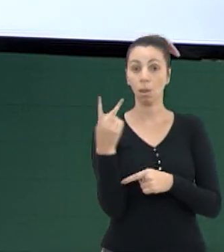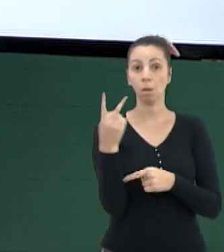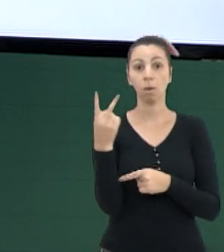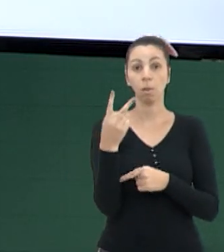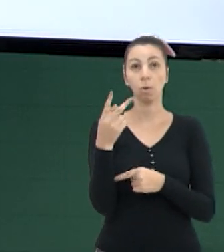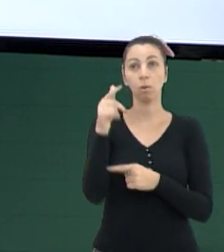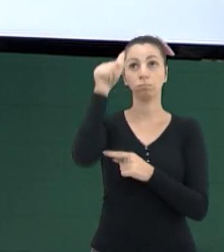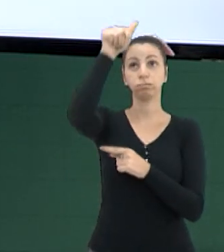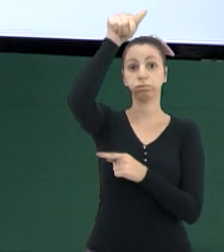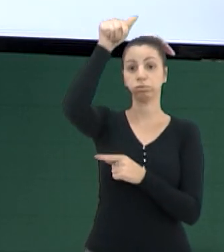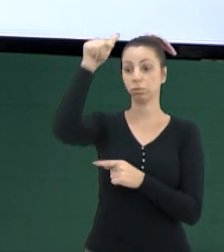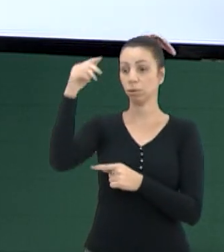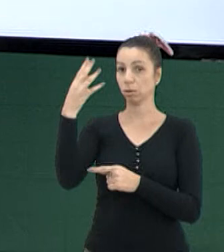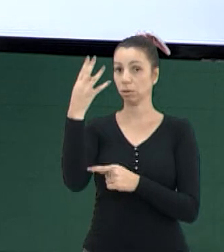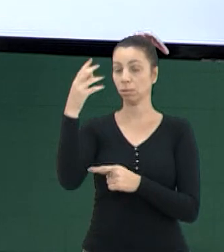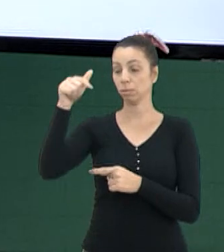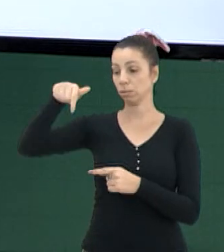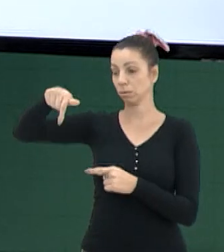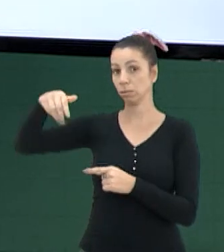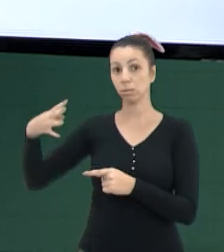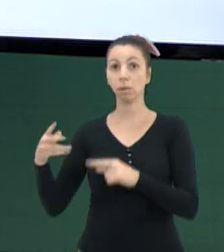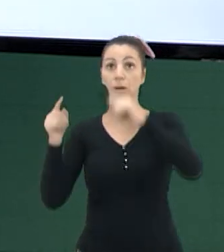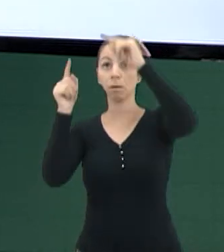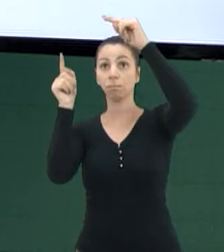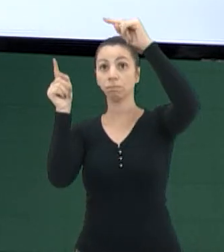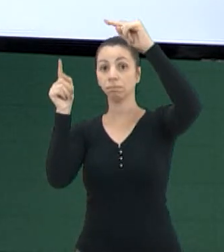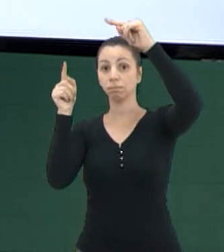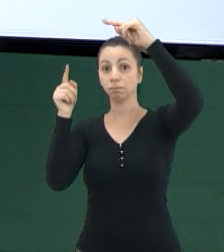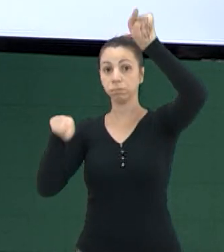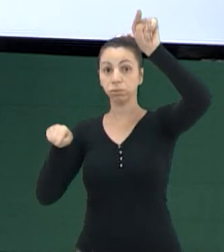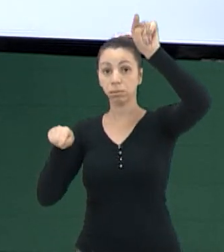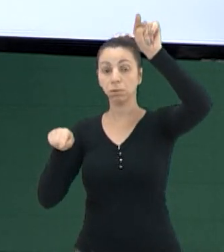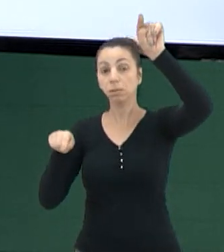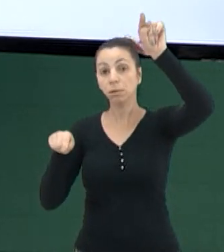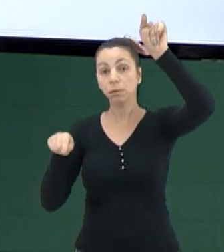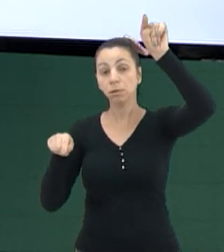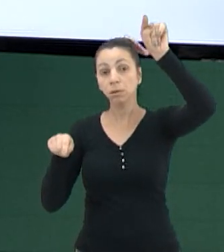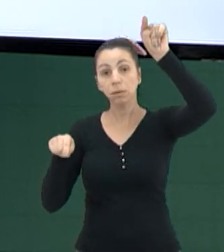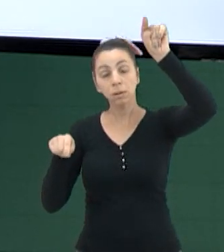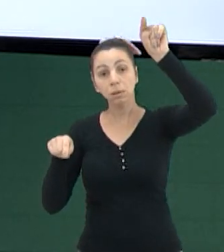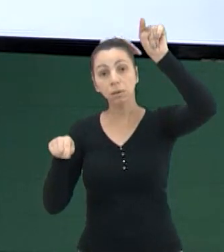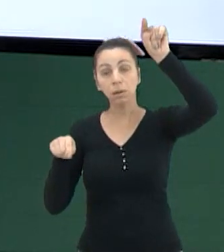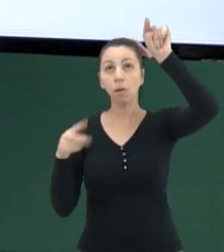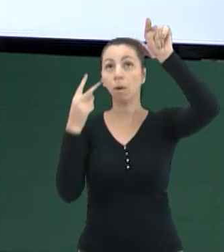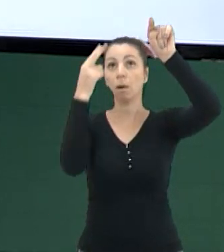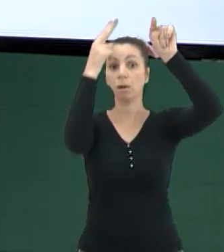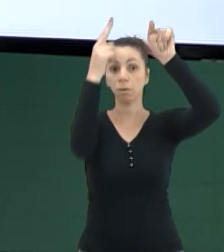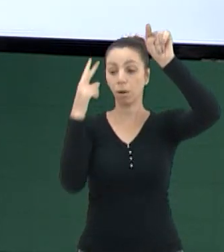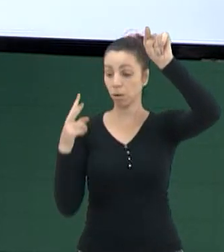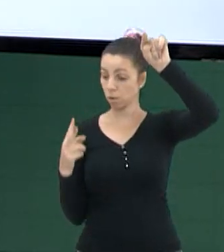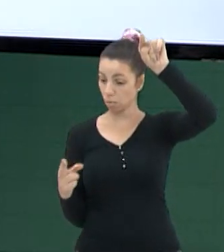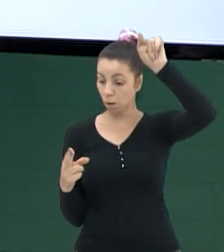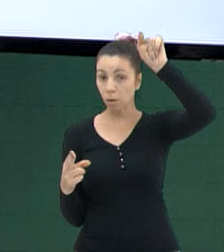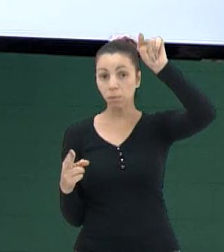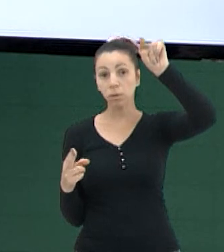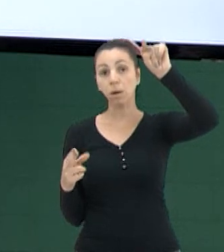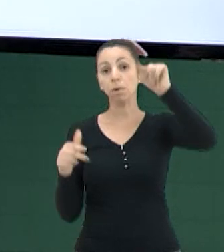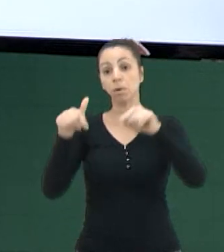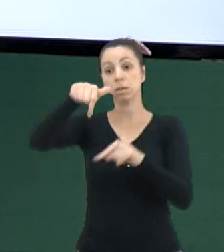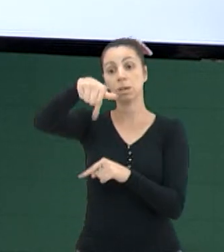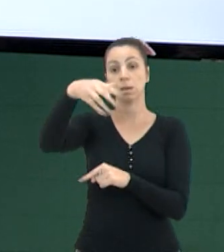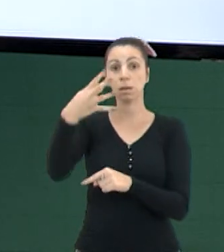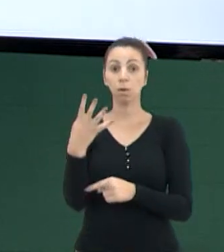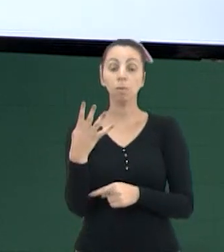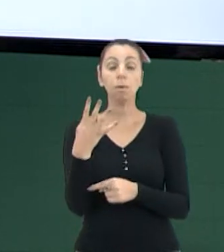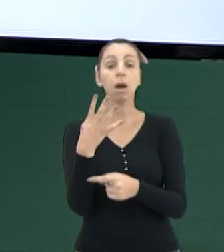ângulos juntos. Como são dois ângulos iguais, eu vou pegar esse 74 e dividir por 2, que vai dar quanto?